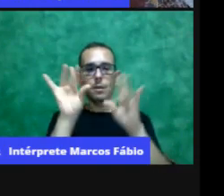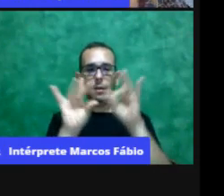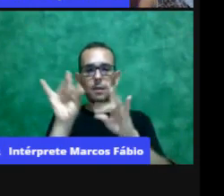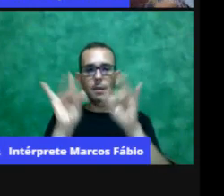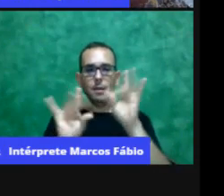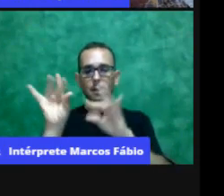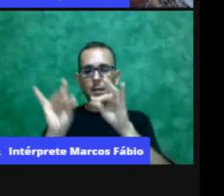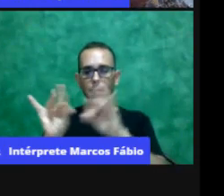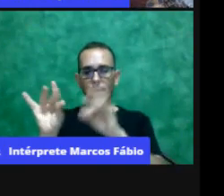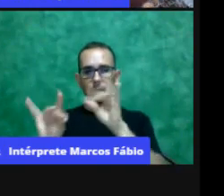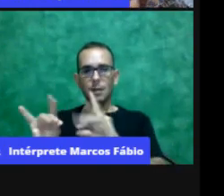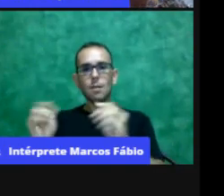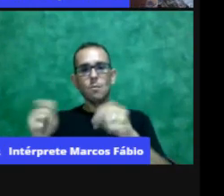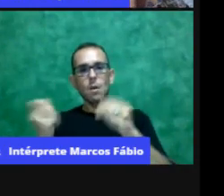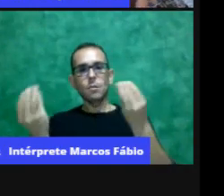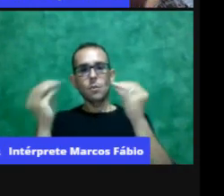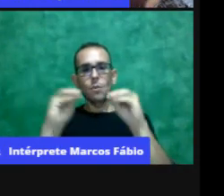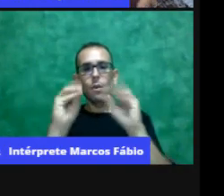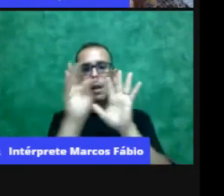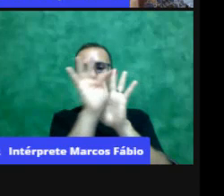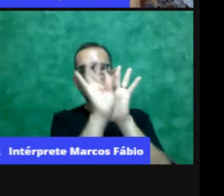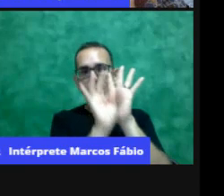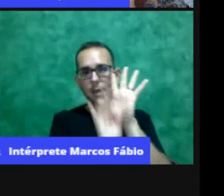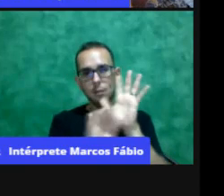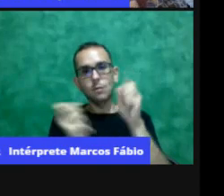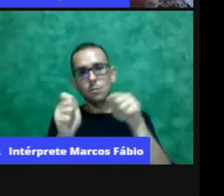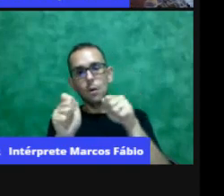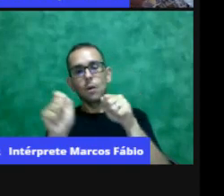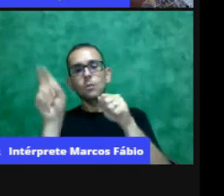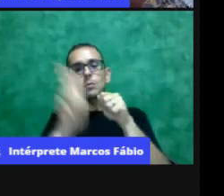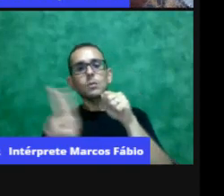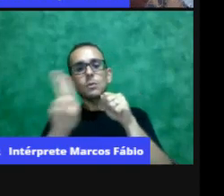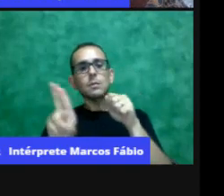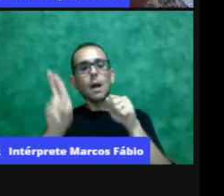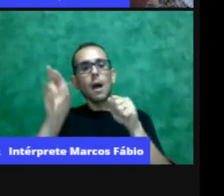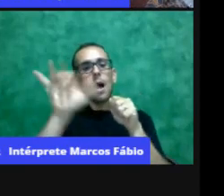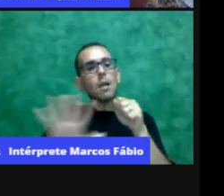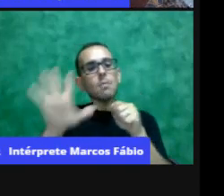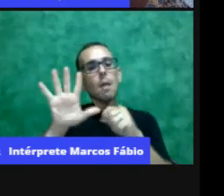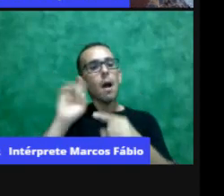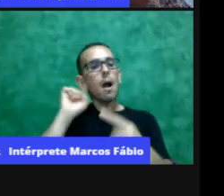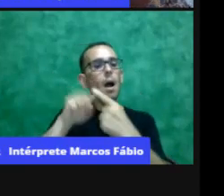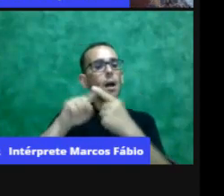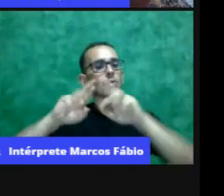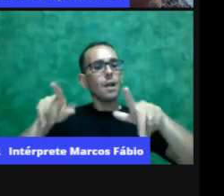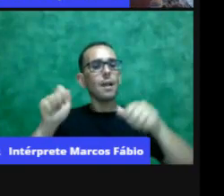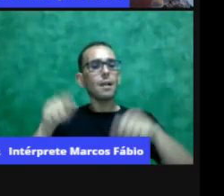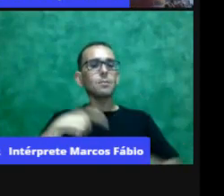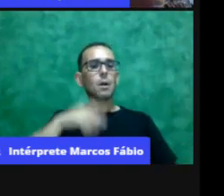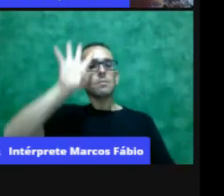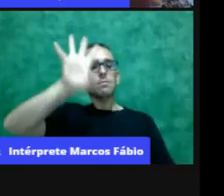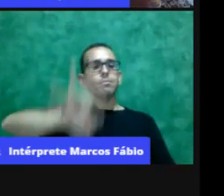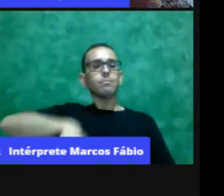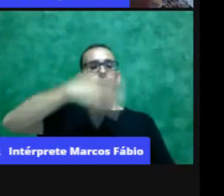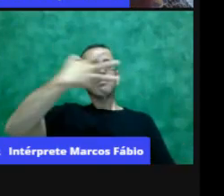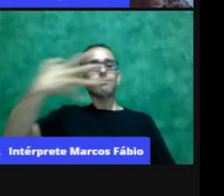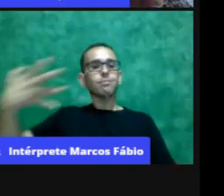lá. Você pode incluir o texto, você pode mudar as imagens e depois você pode fazer calendário. Tem gente que